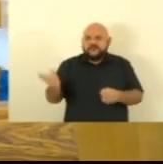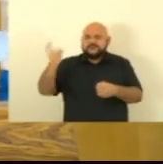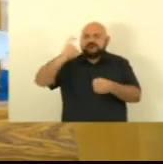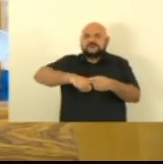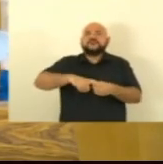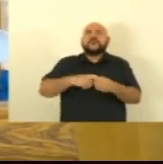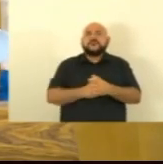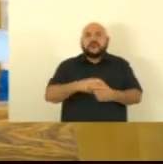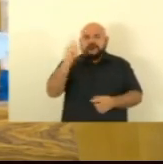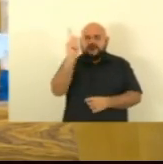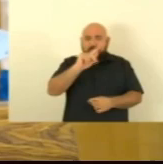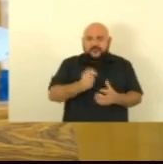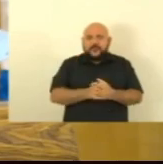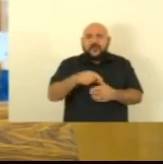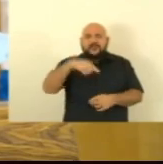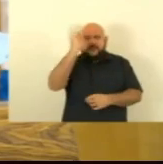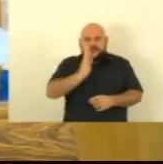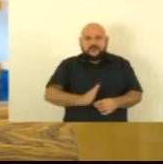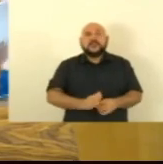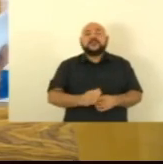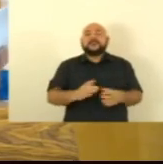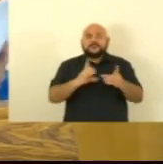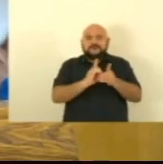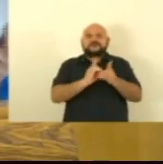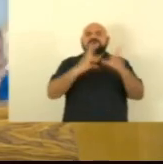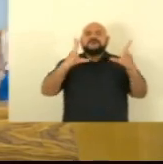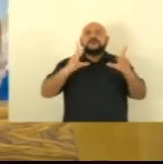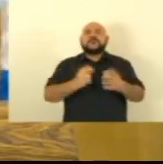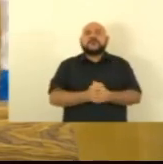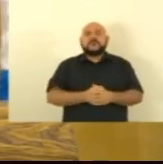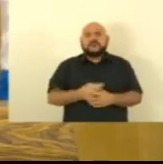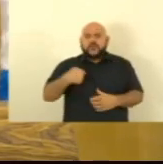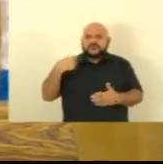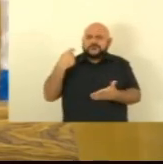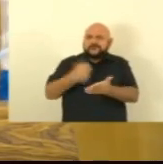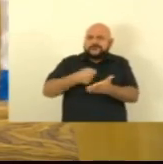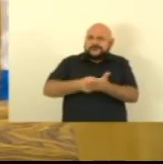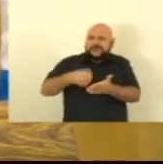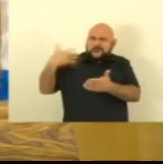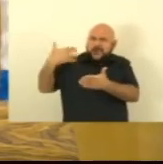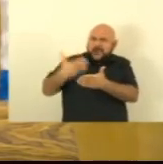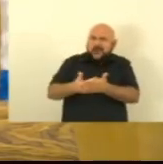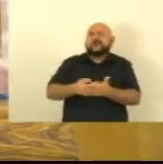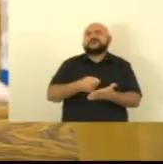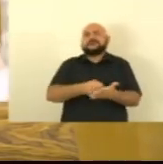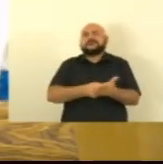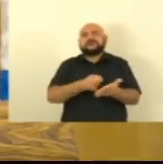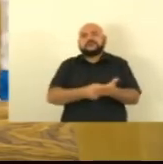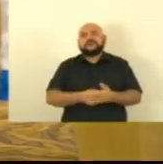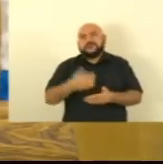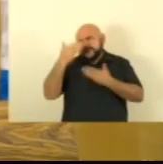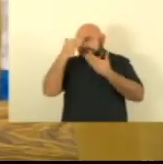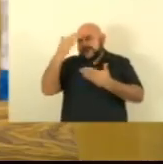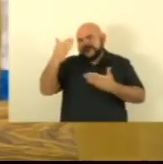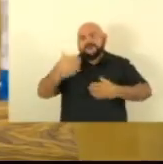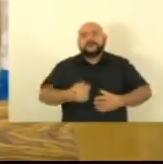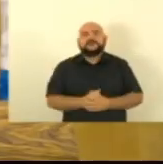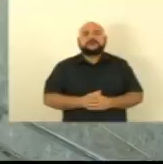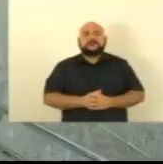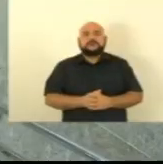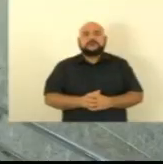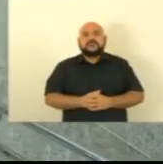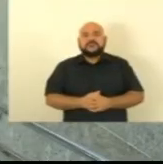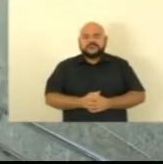Estado Democrático de Direito que ele tanto merece, que a gente conquistou a duras penas. Obrigado, presidente. Obrigado a todos.